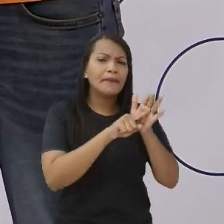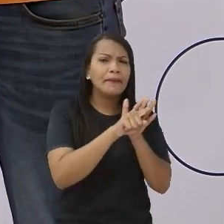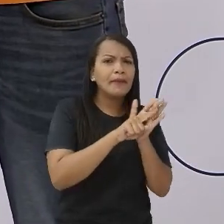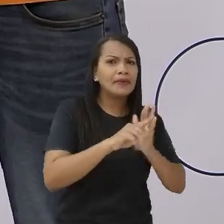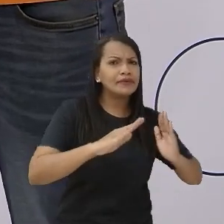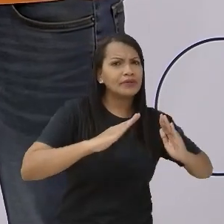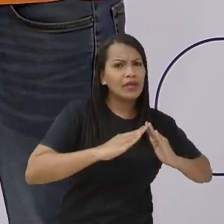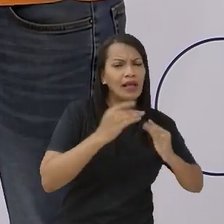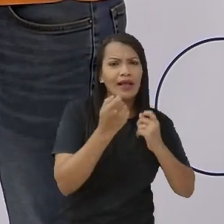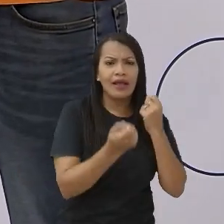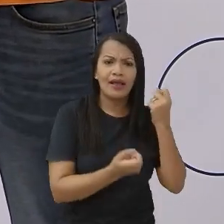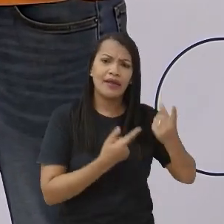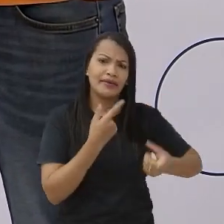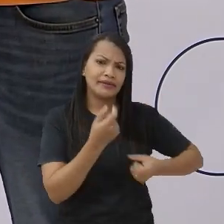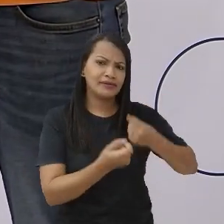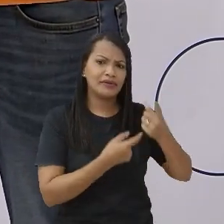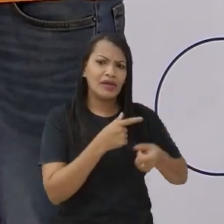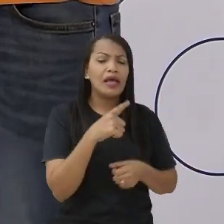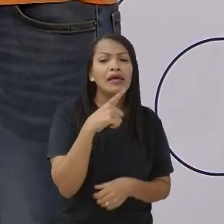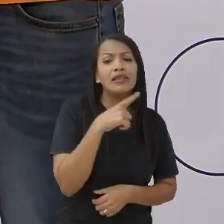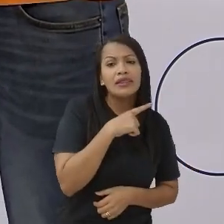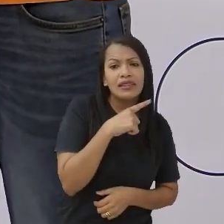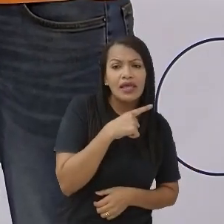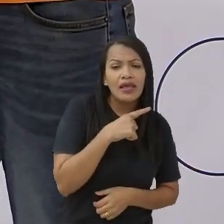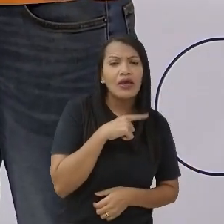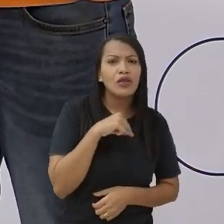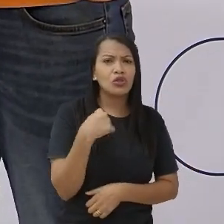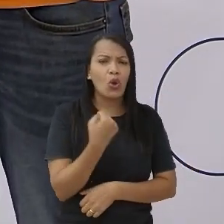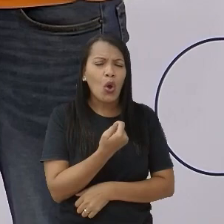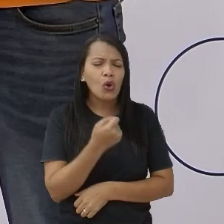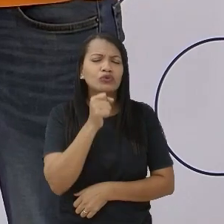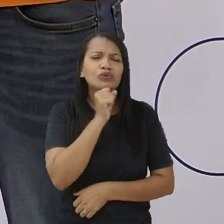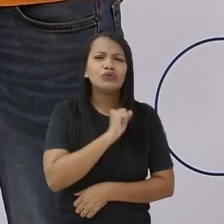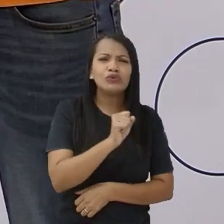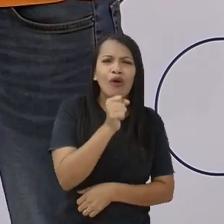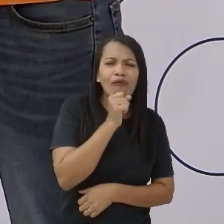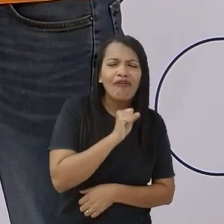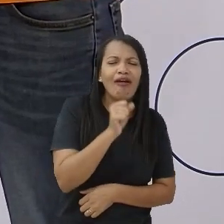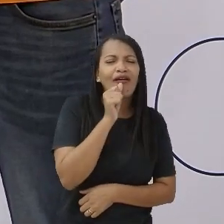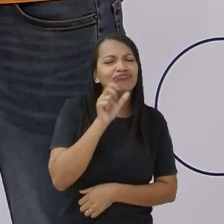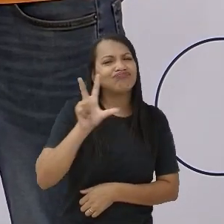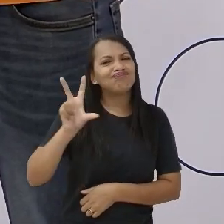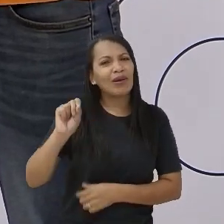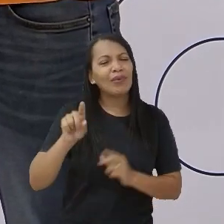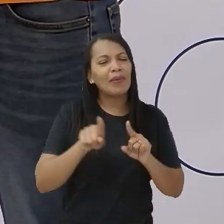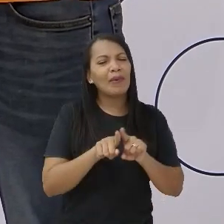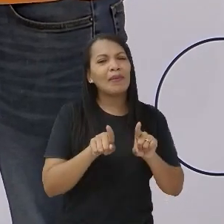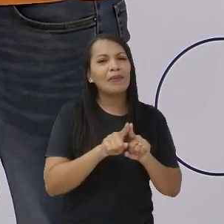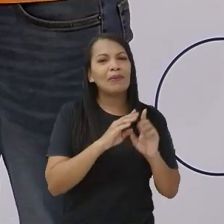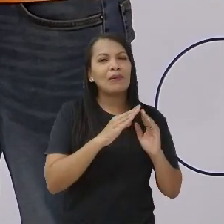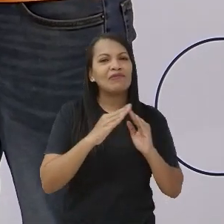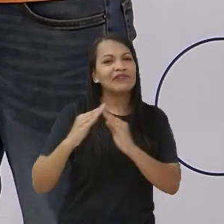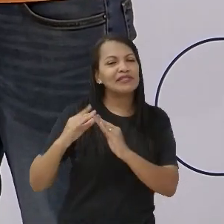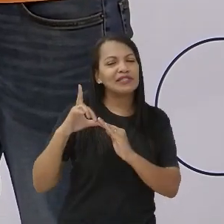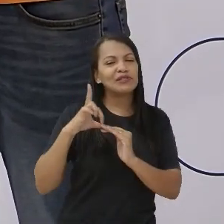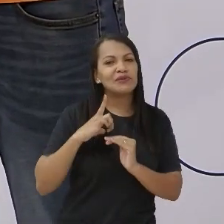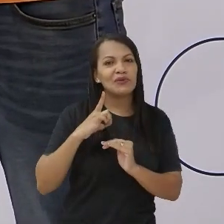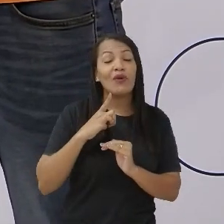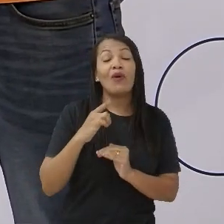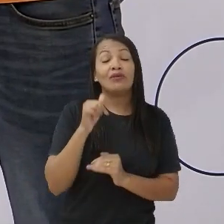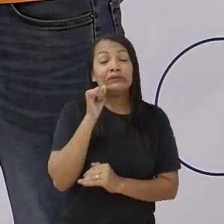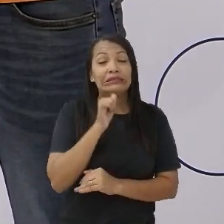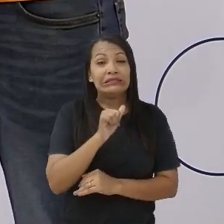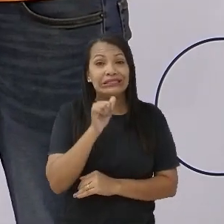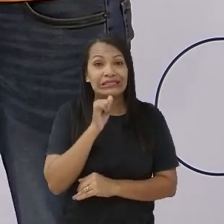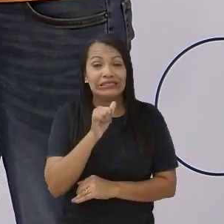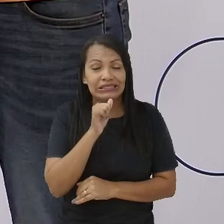casa, que às vezes a gente tem ali, às vezes os nossos avós, o vizinho, a nossa tia, alguém da família gosta de literatura